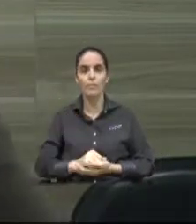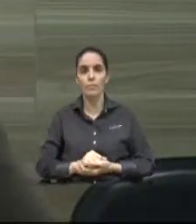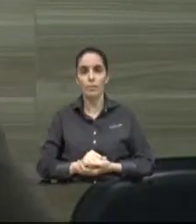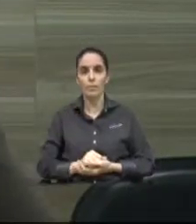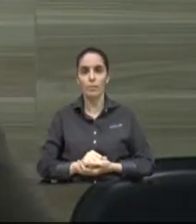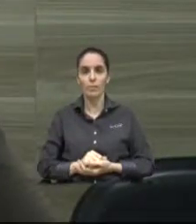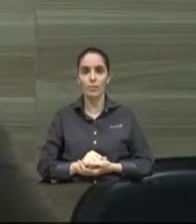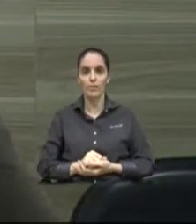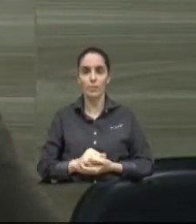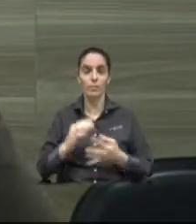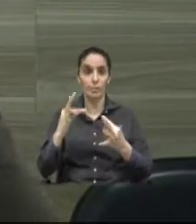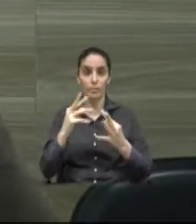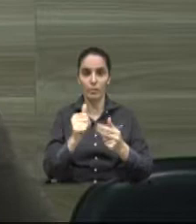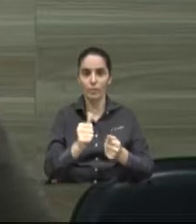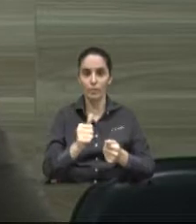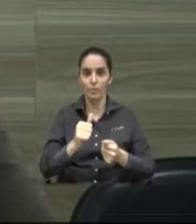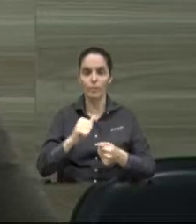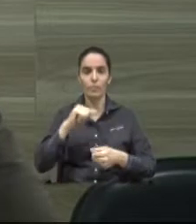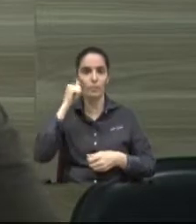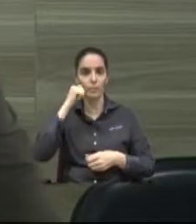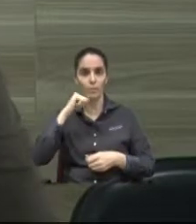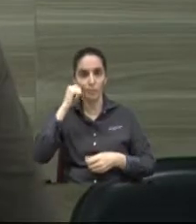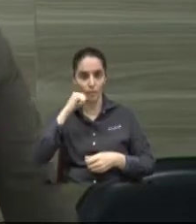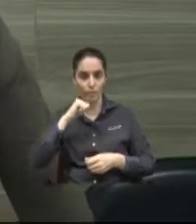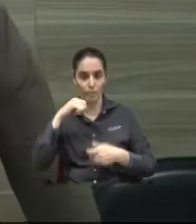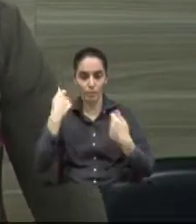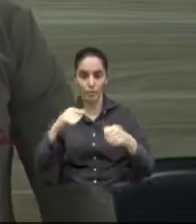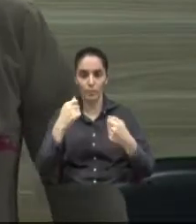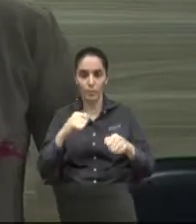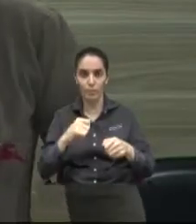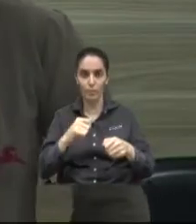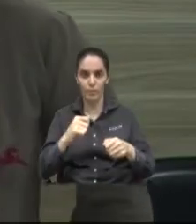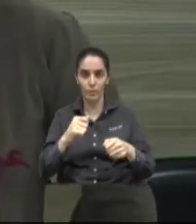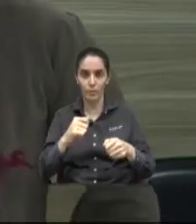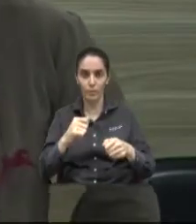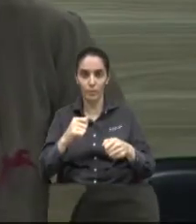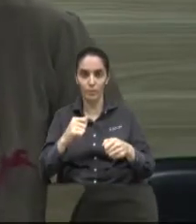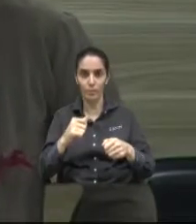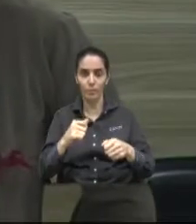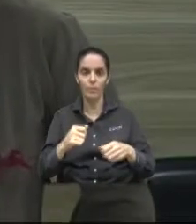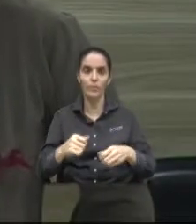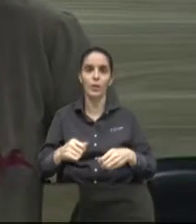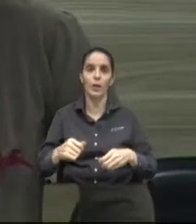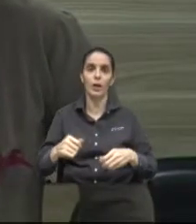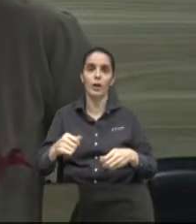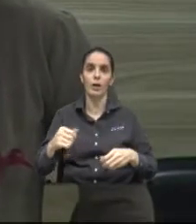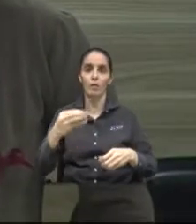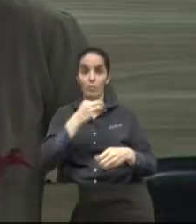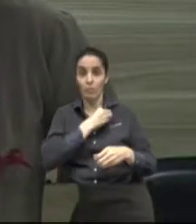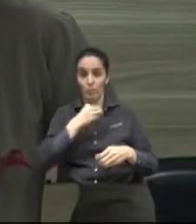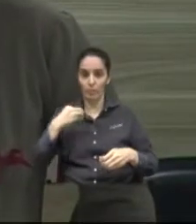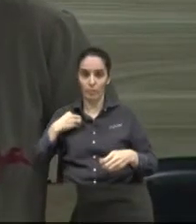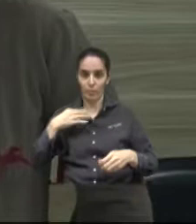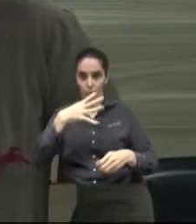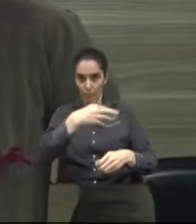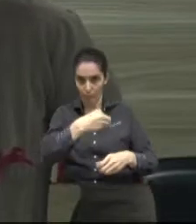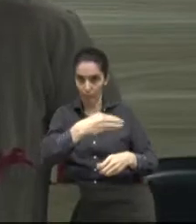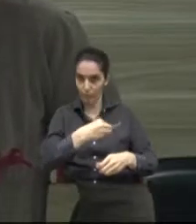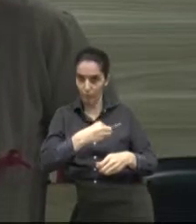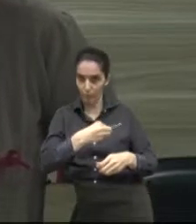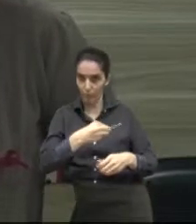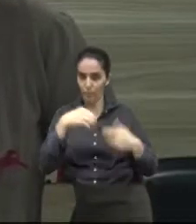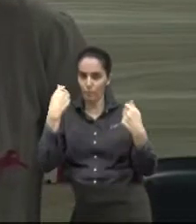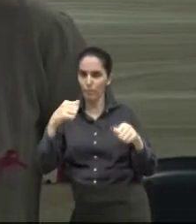as mulheres para fazer a mamografia por consulta médica. Isso atrapalharia em